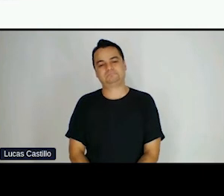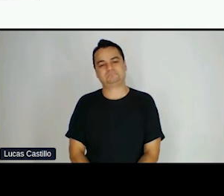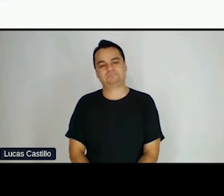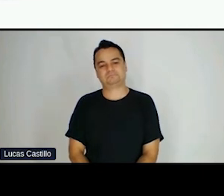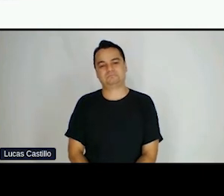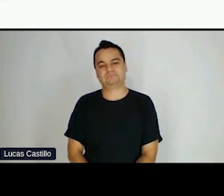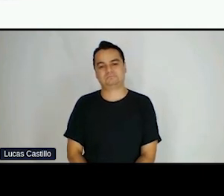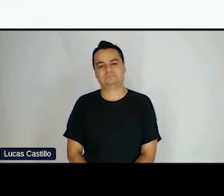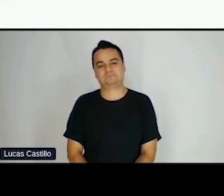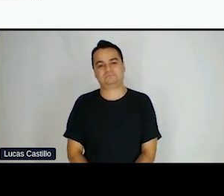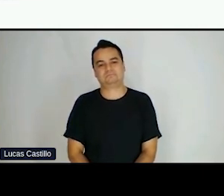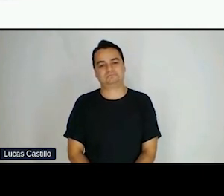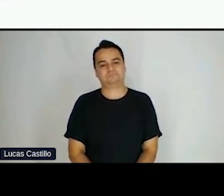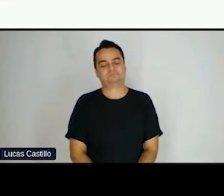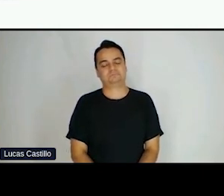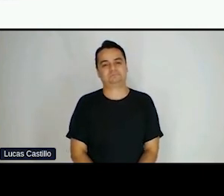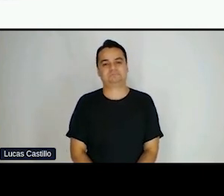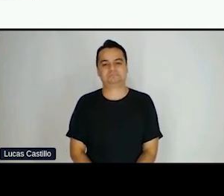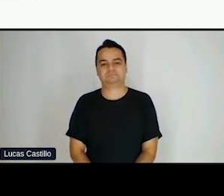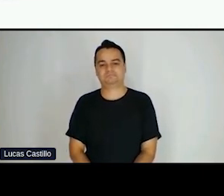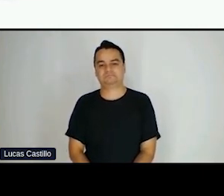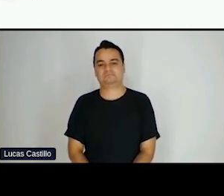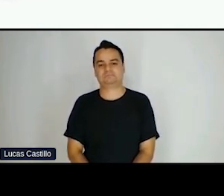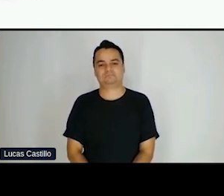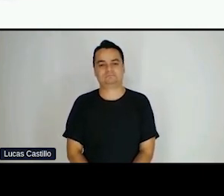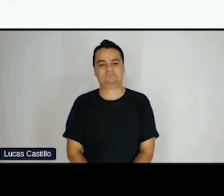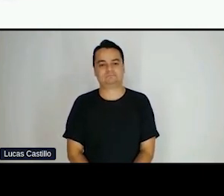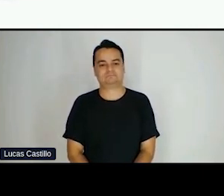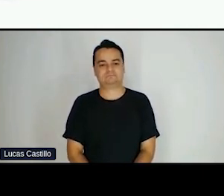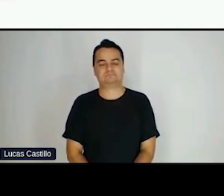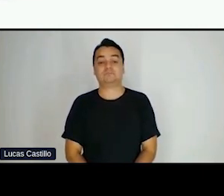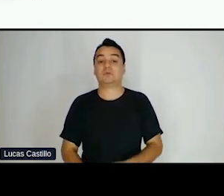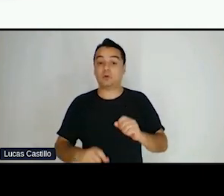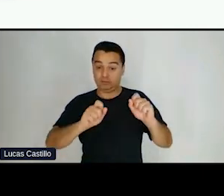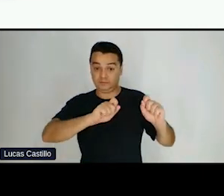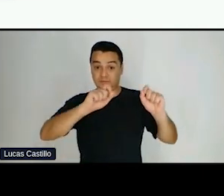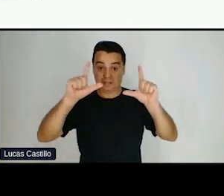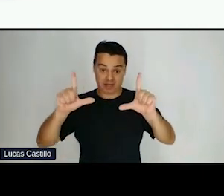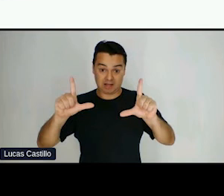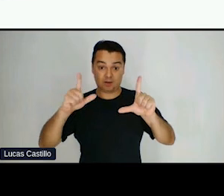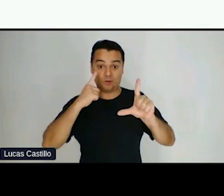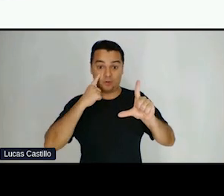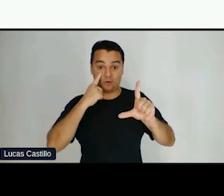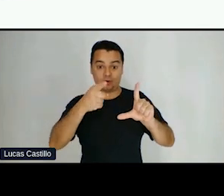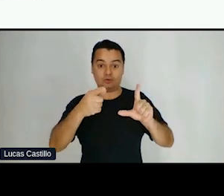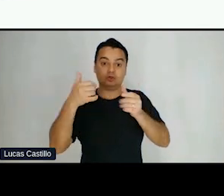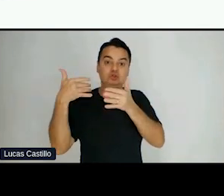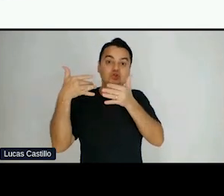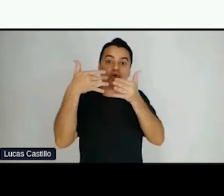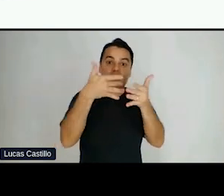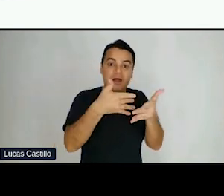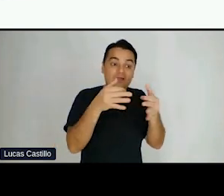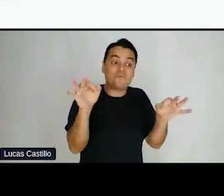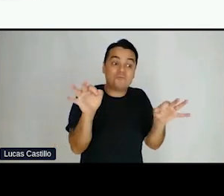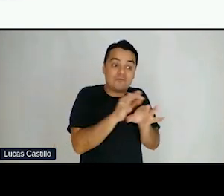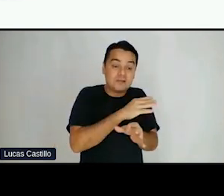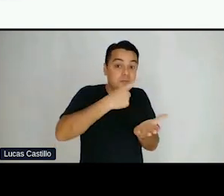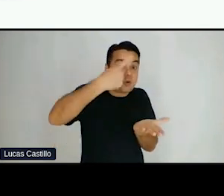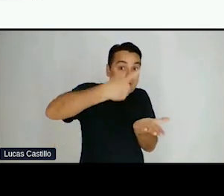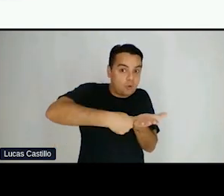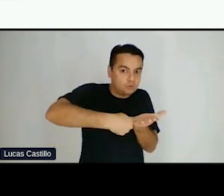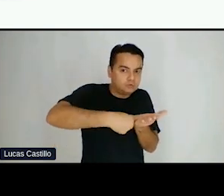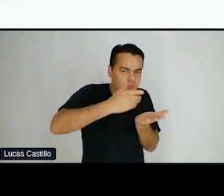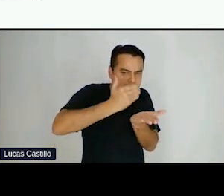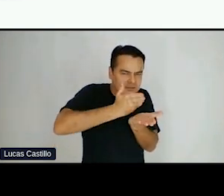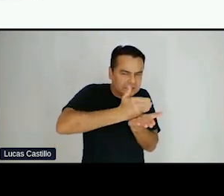Espaço, marca, negociar do... Estou aqui na tela 3 da jornada de fechamento de acordo. E